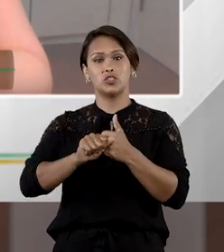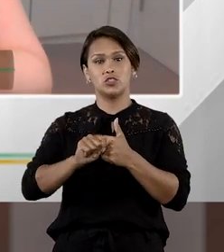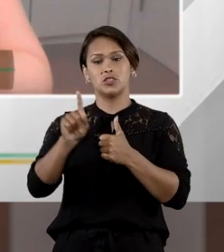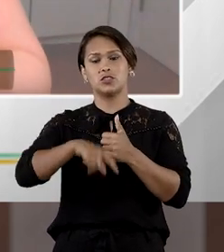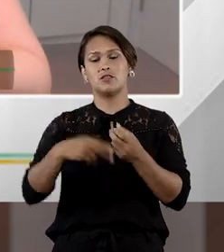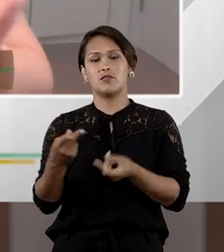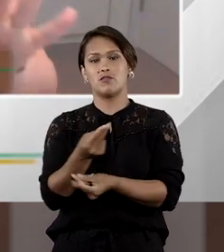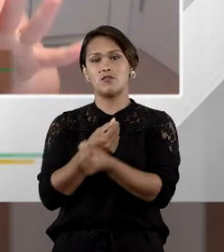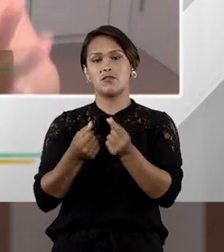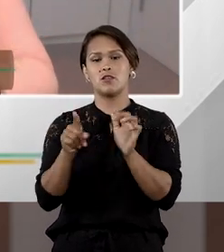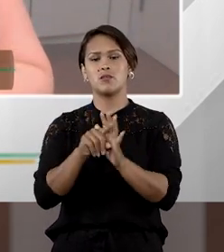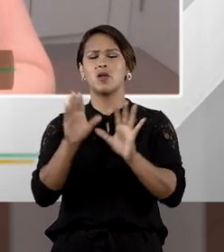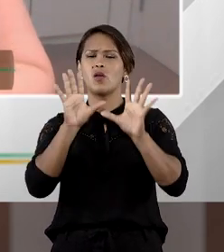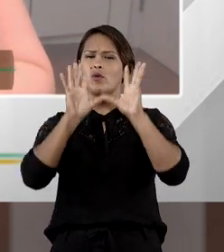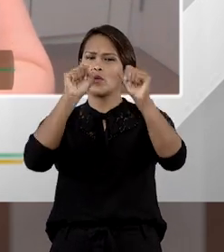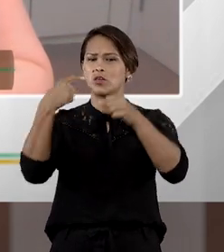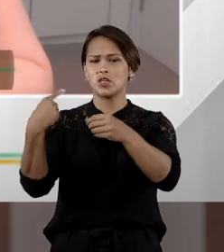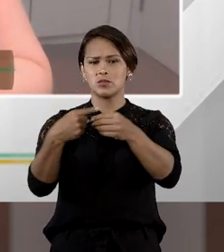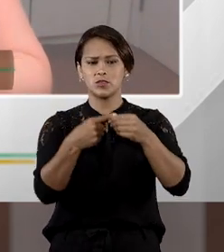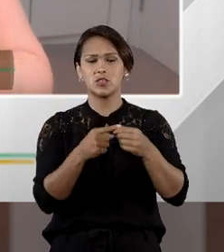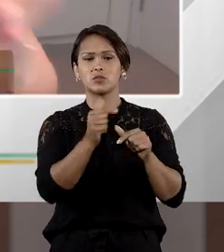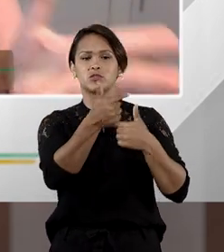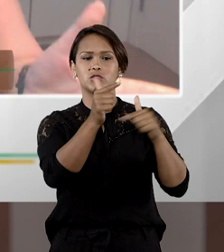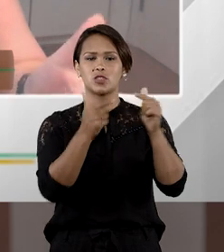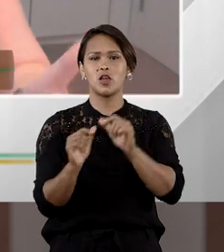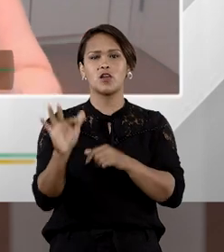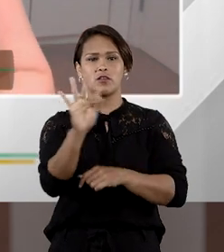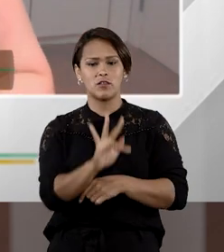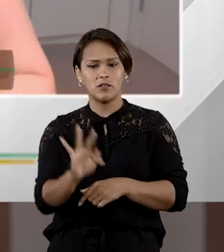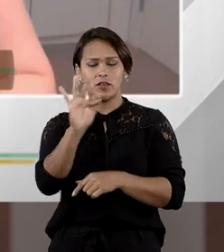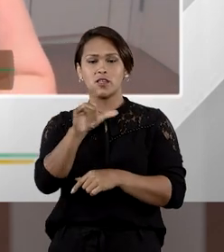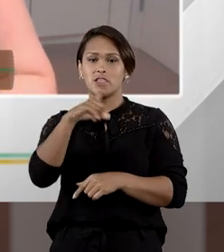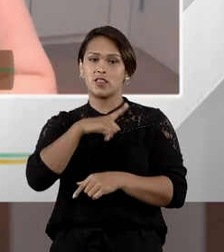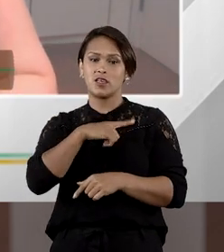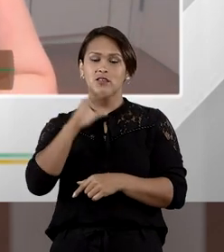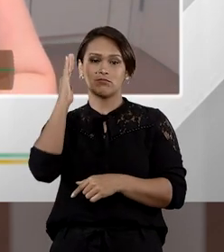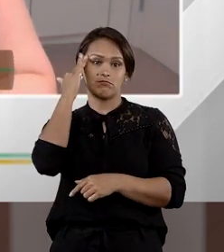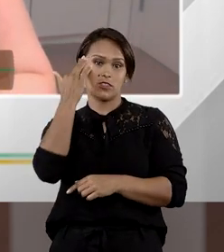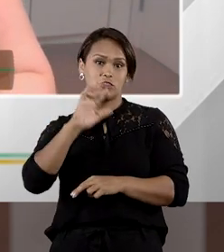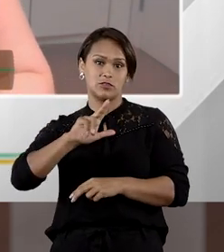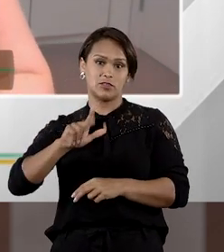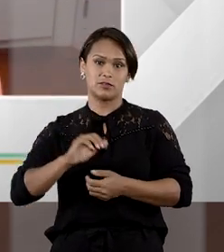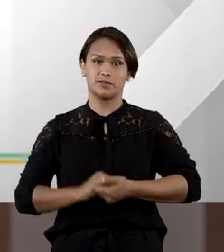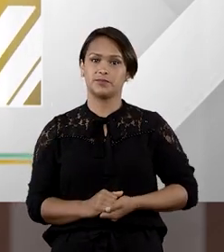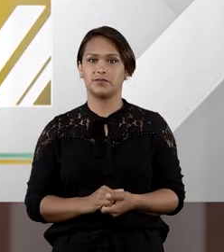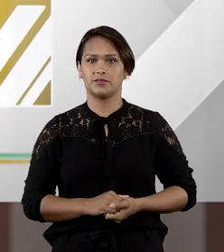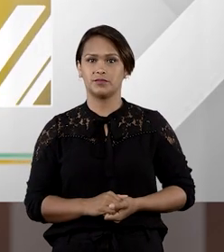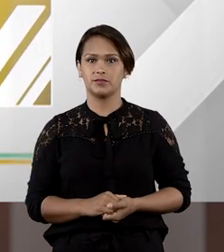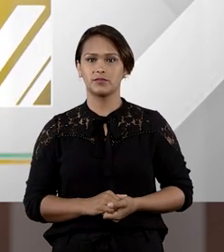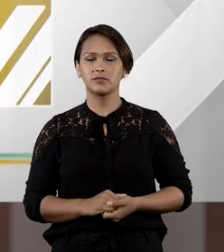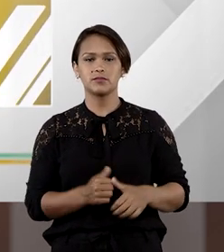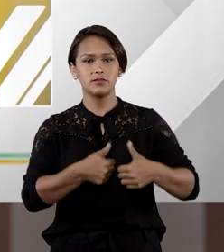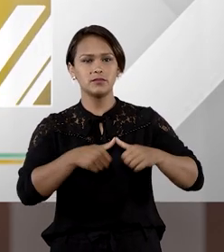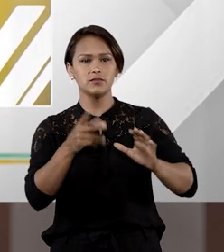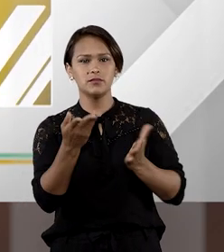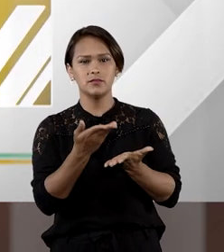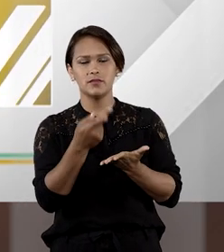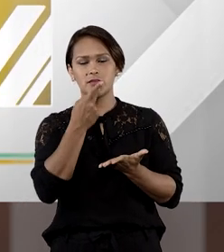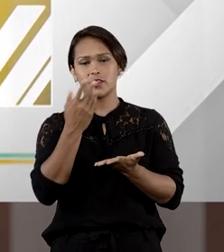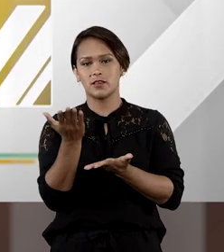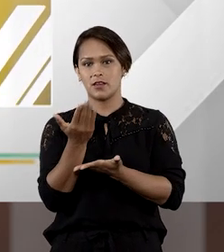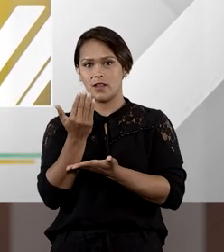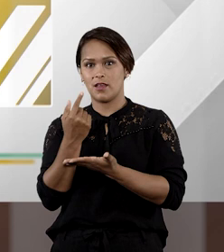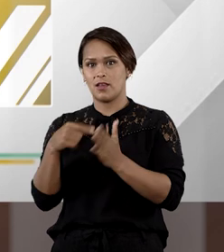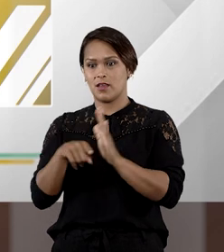e a quantidade, mas alguns tribunais locais aí de algumas unidades da federação têm esses entendimentos. E quando a gente fala de alimentos,